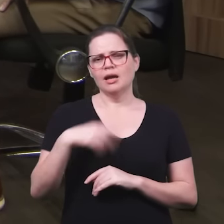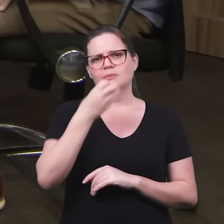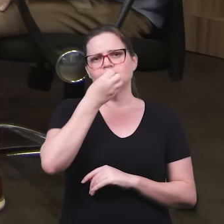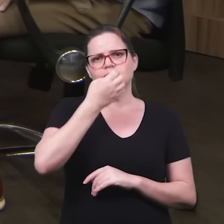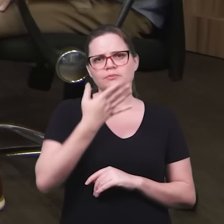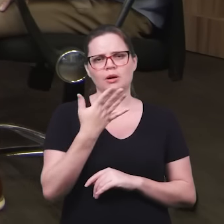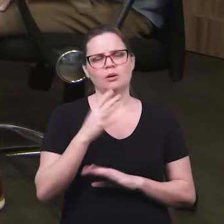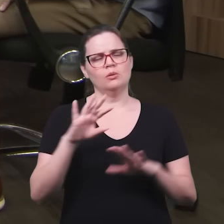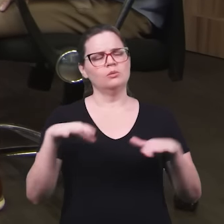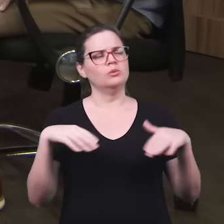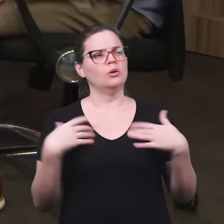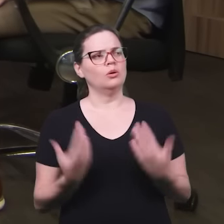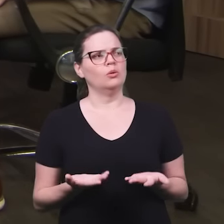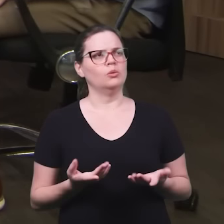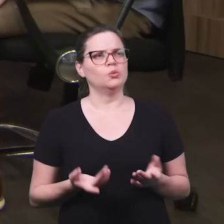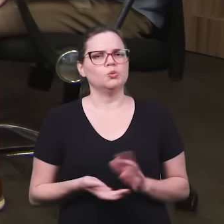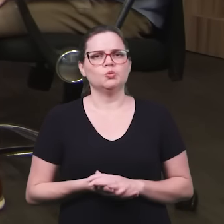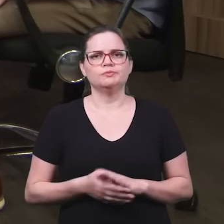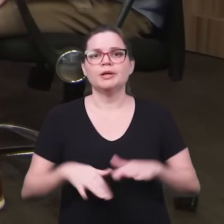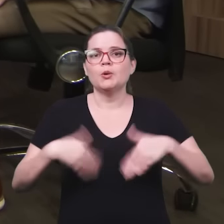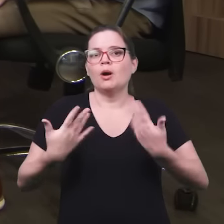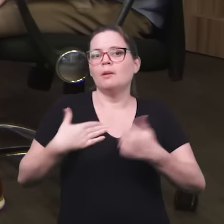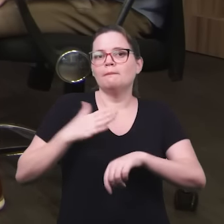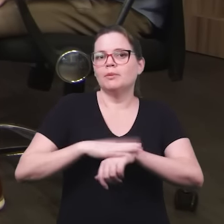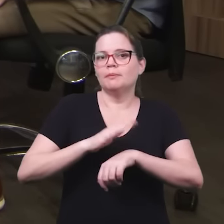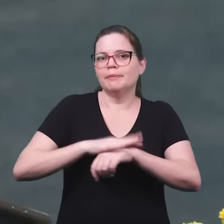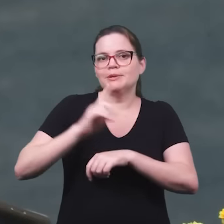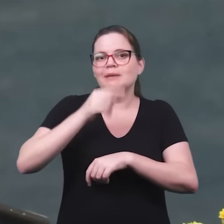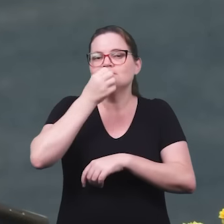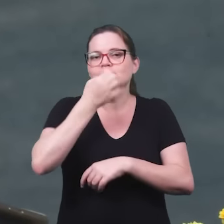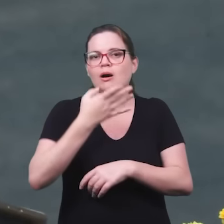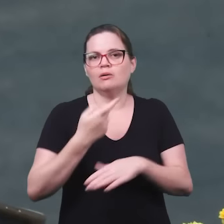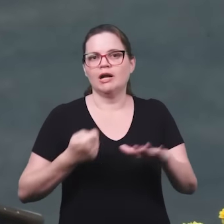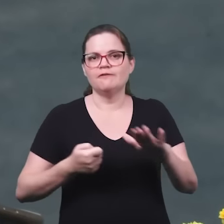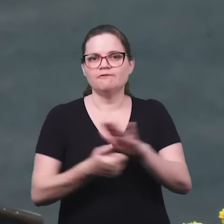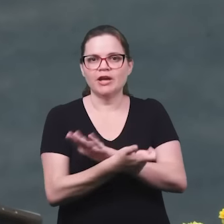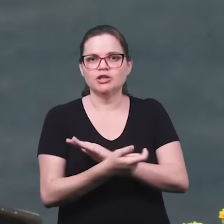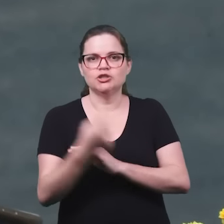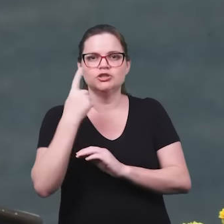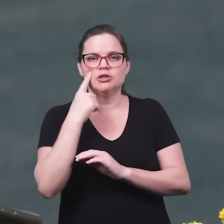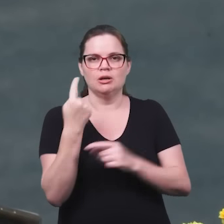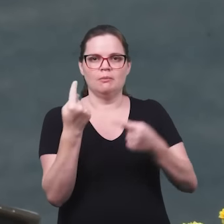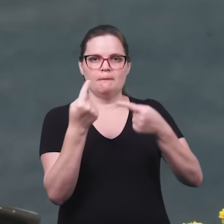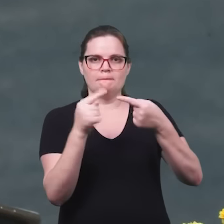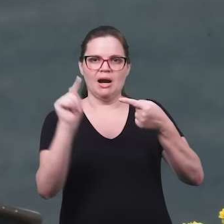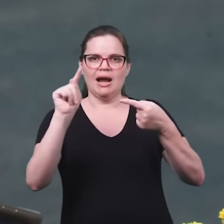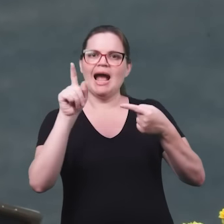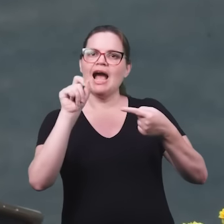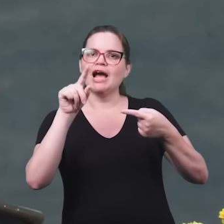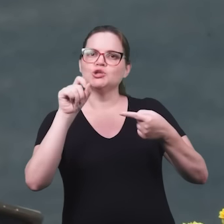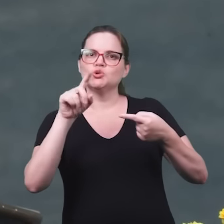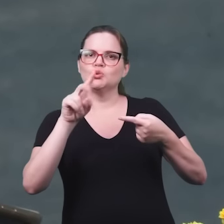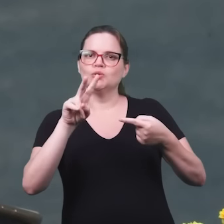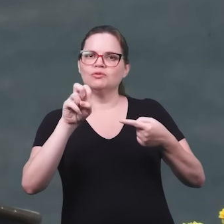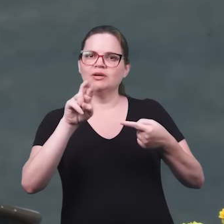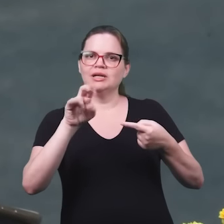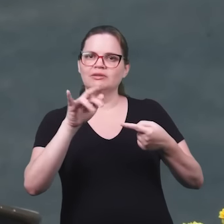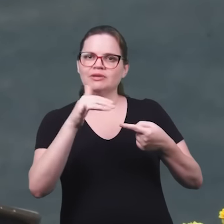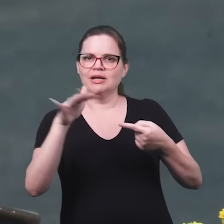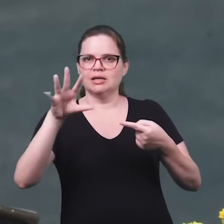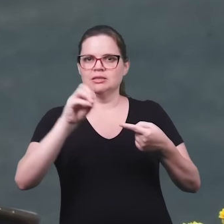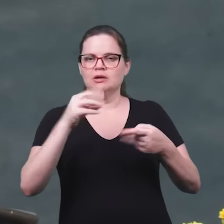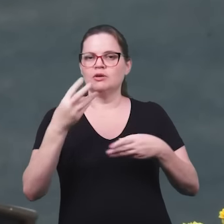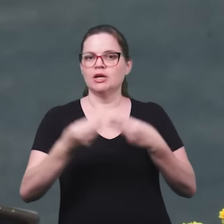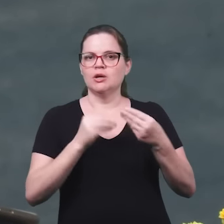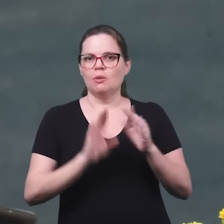ou quando é que vale a pena, investir na verificação? E o quanto que isso pode